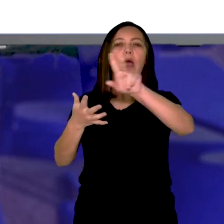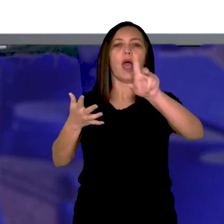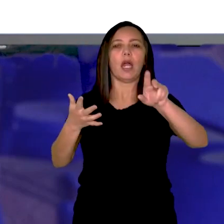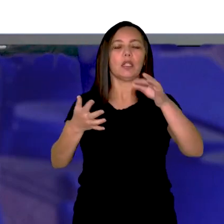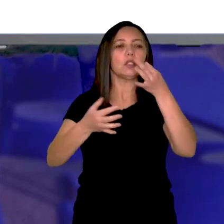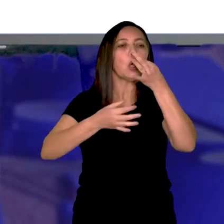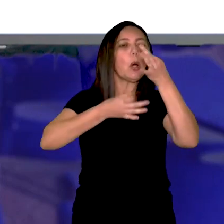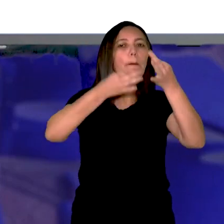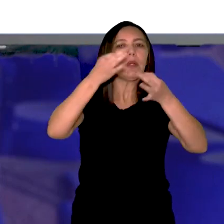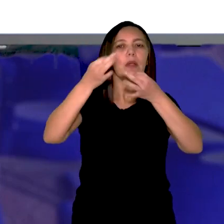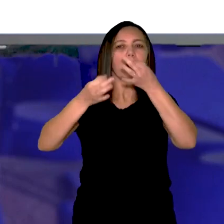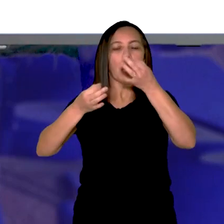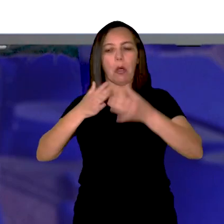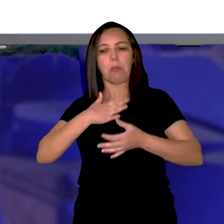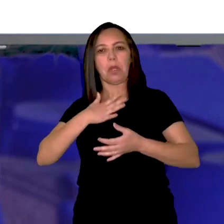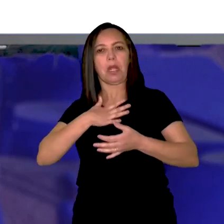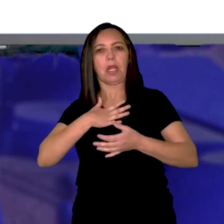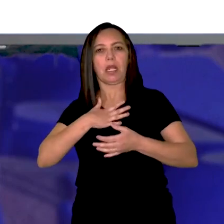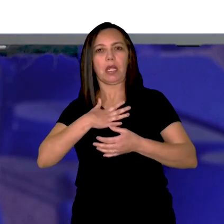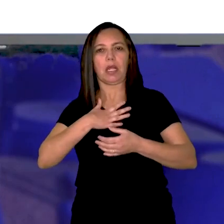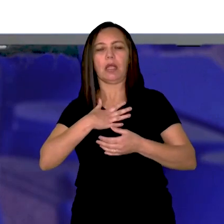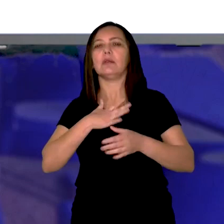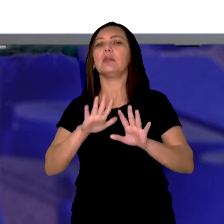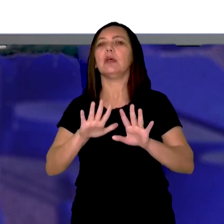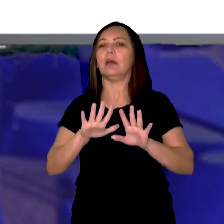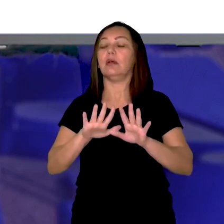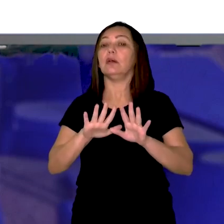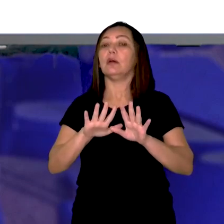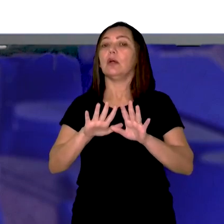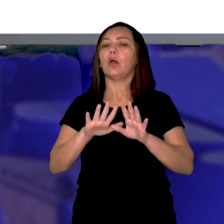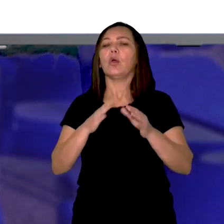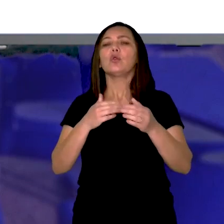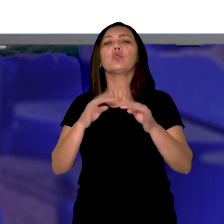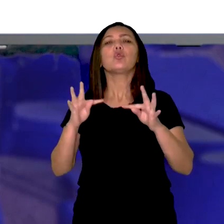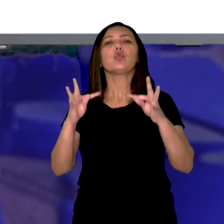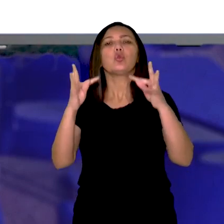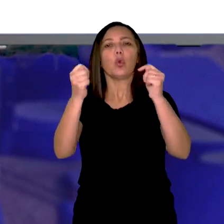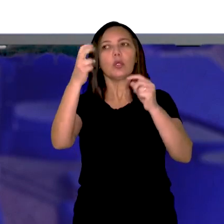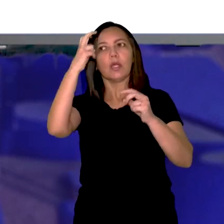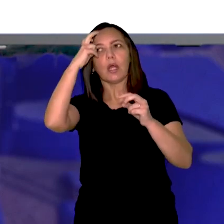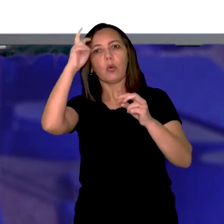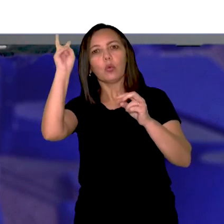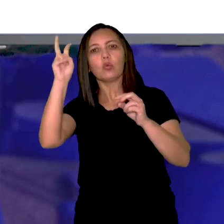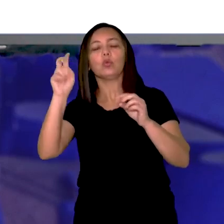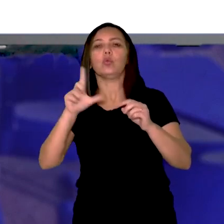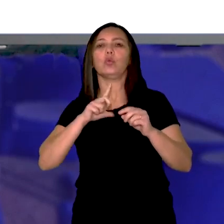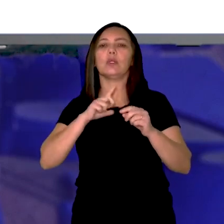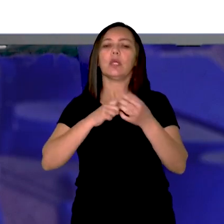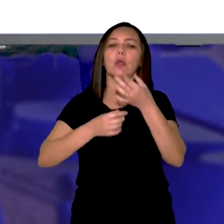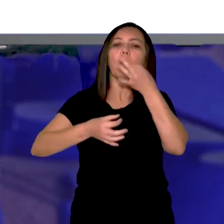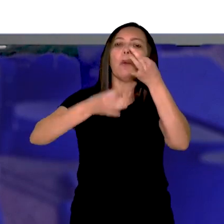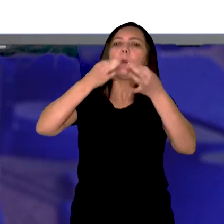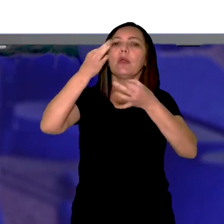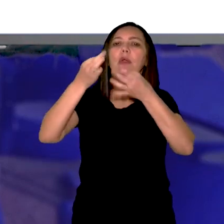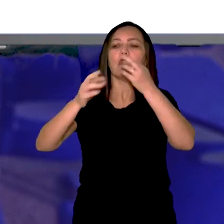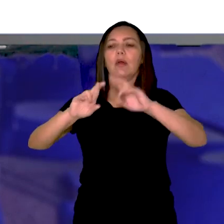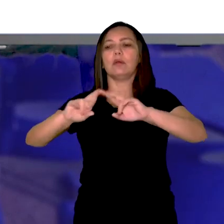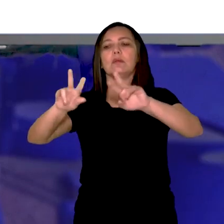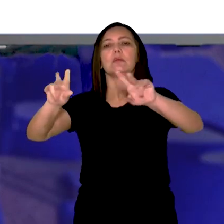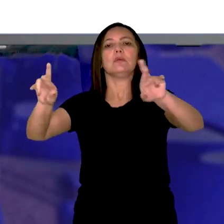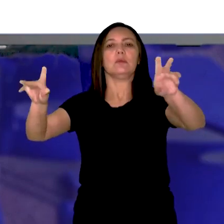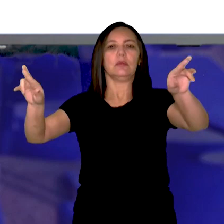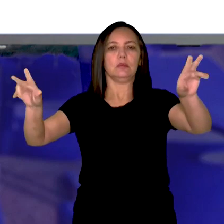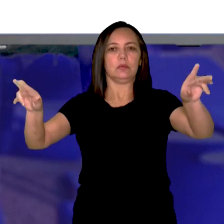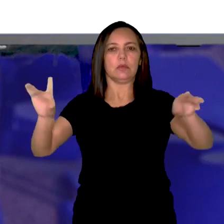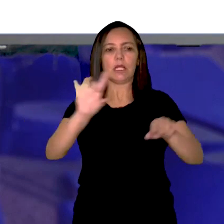elas falarem por elas mesmas quais são os valores, os pensamentos ou os hábitos, comportamentos de